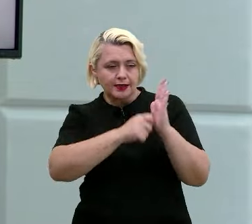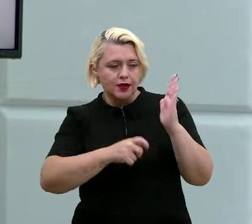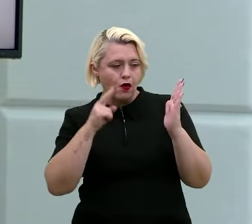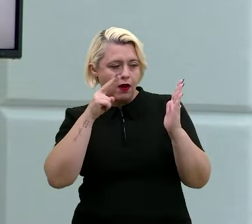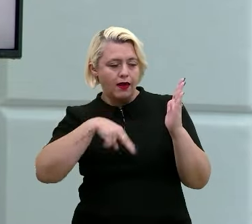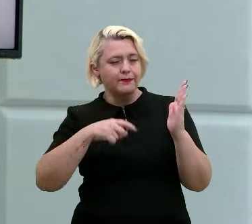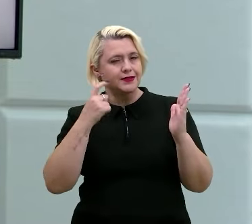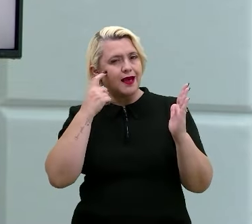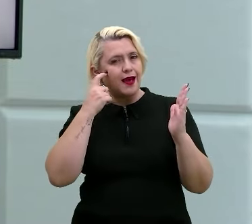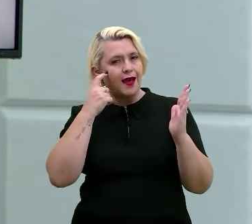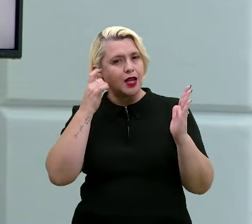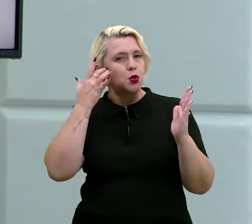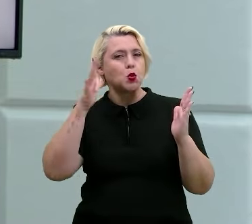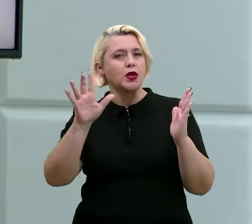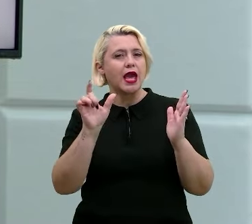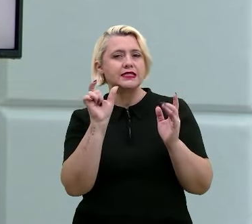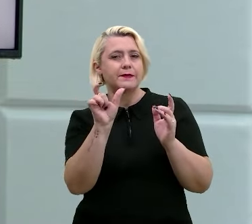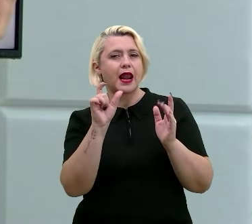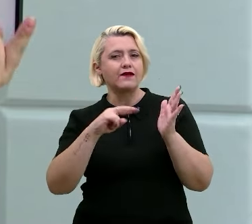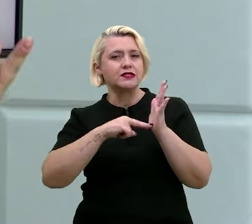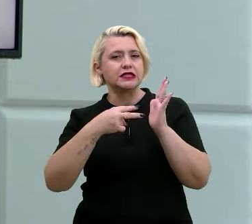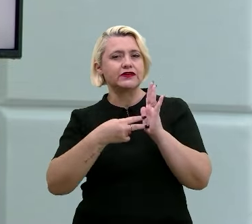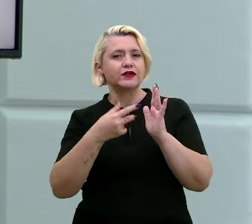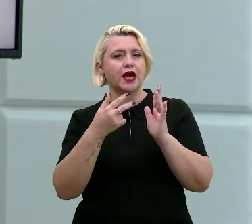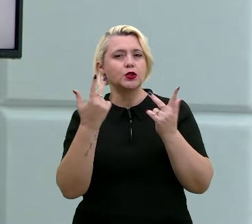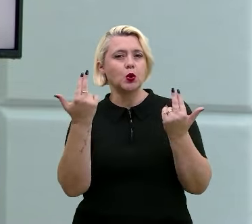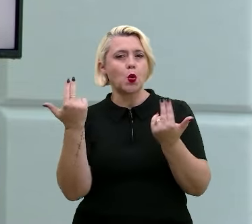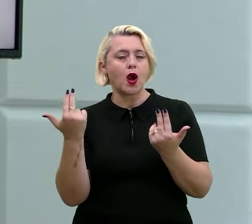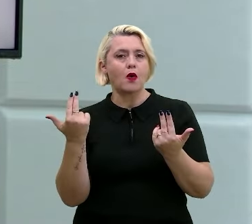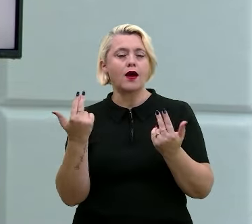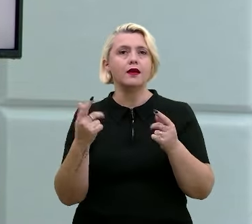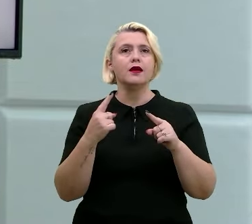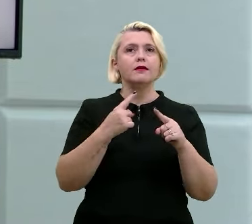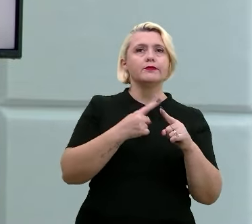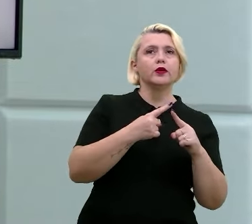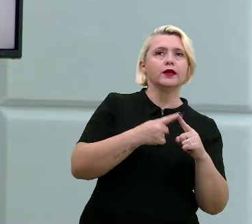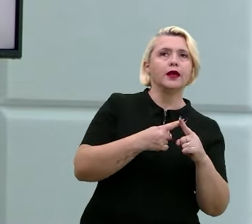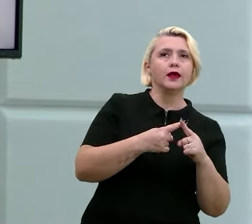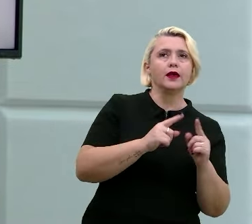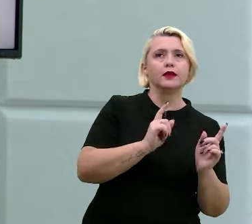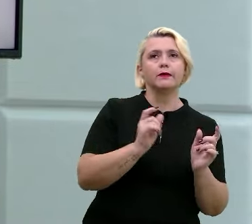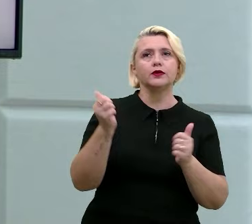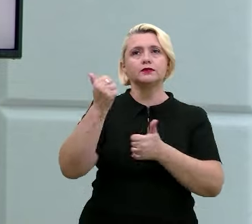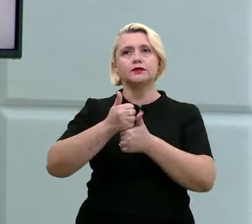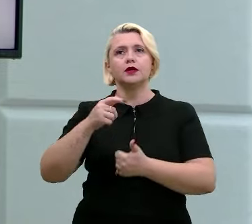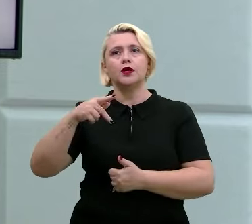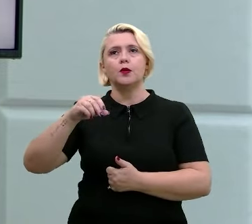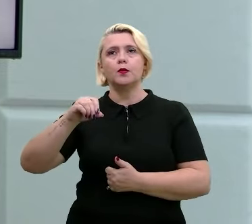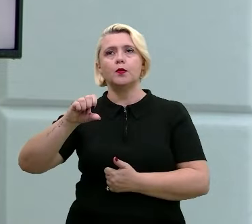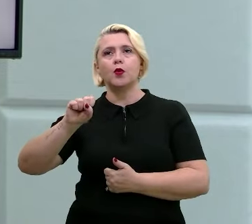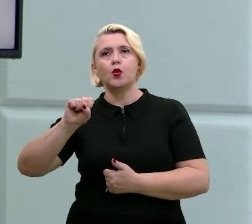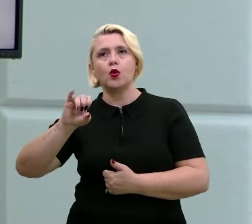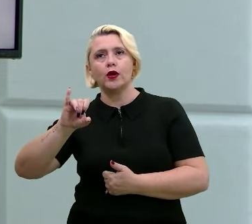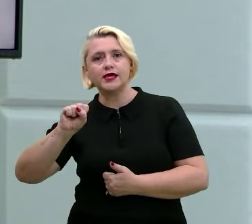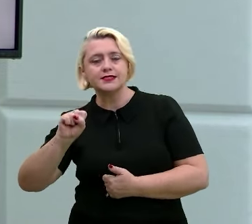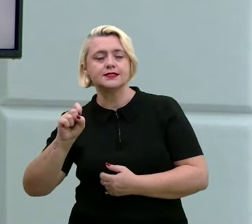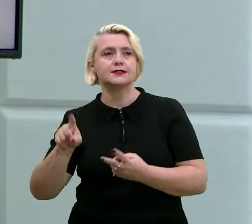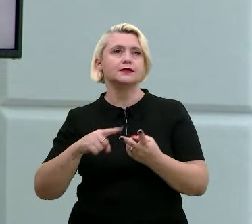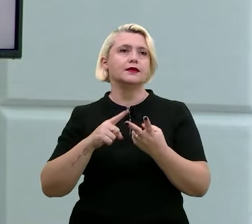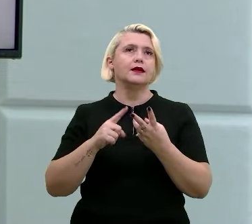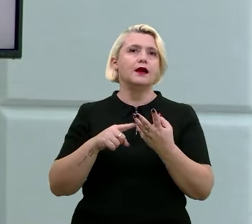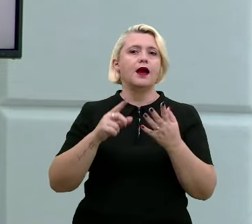usa o porquê, em outra situação você usa o pois, em outra situação você usa o porquanto. E aí ele vai